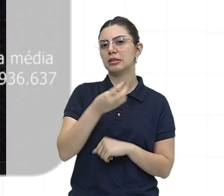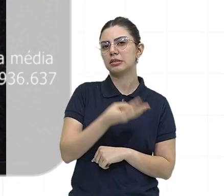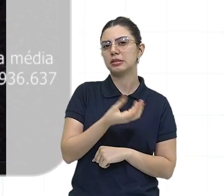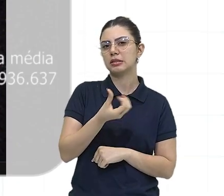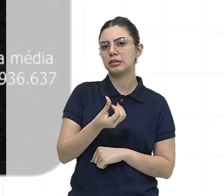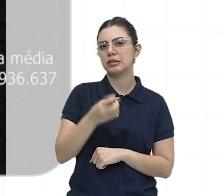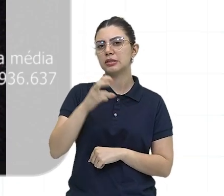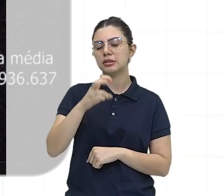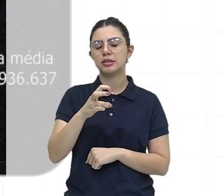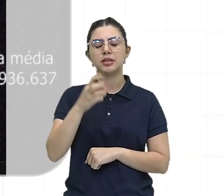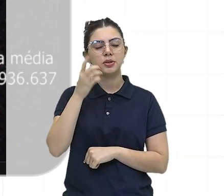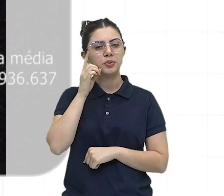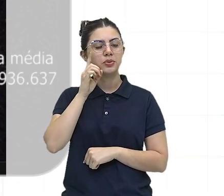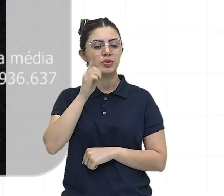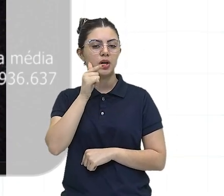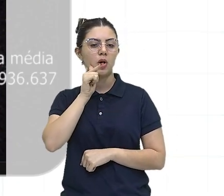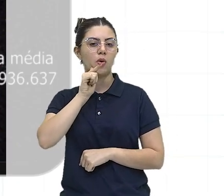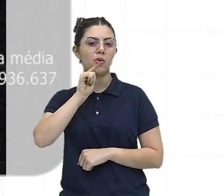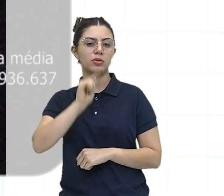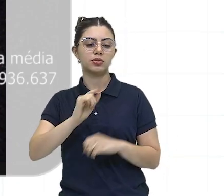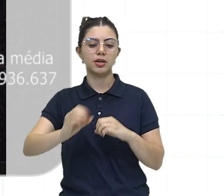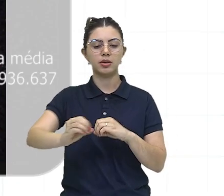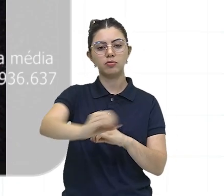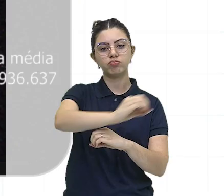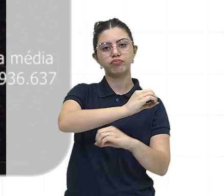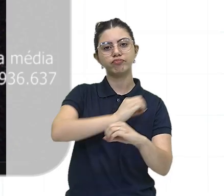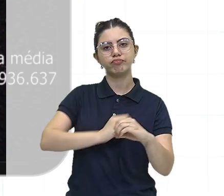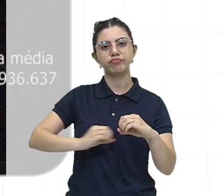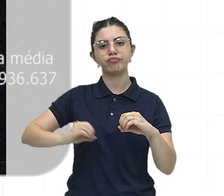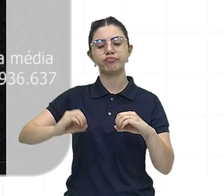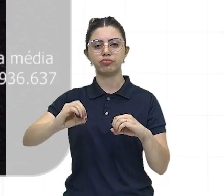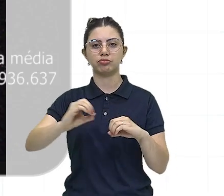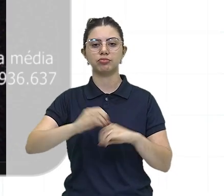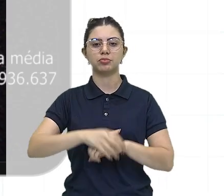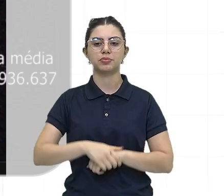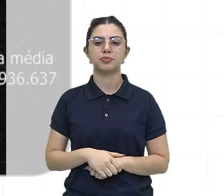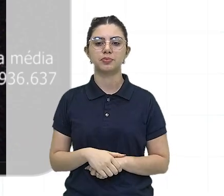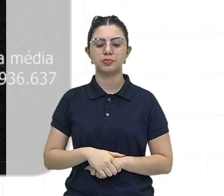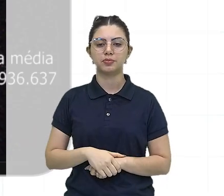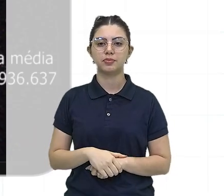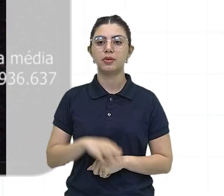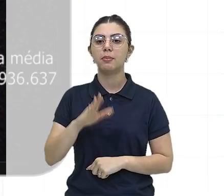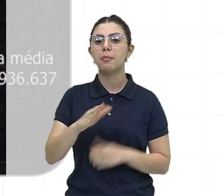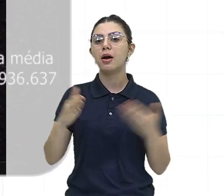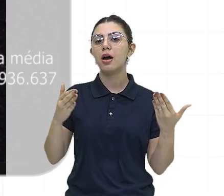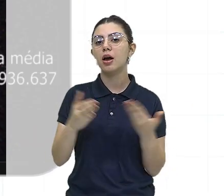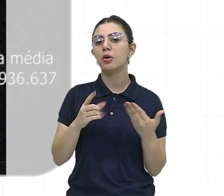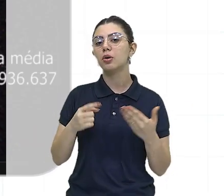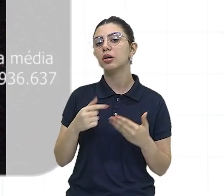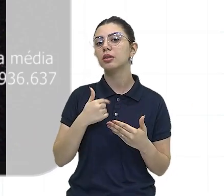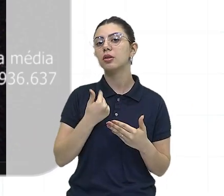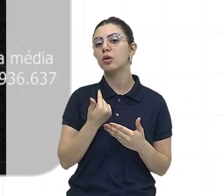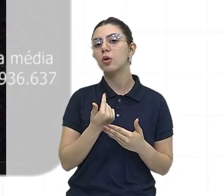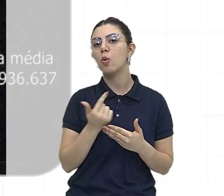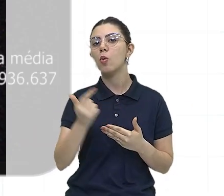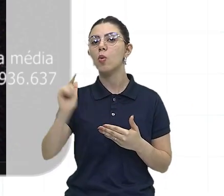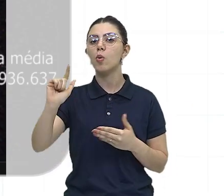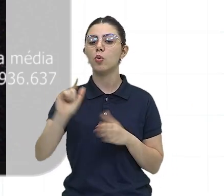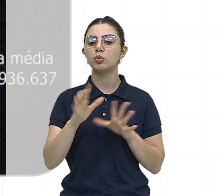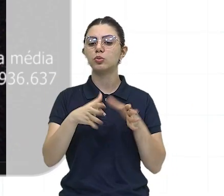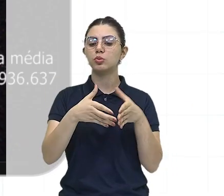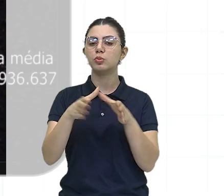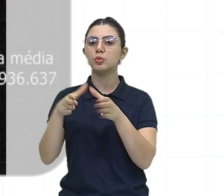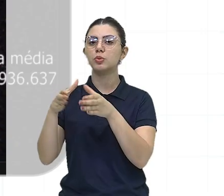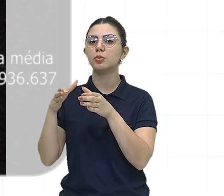para realizar essa órbita ao redor do Sol. Agora a gente vai falar sobre o próximo grupo de